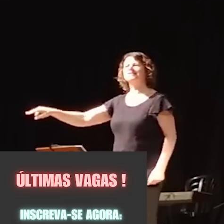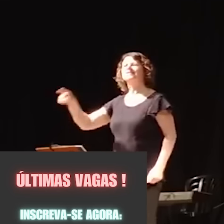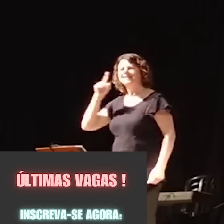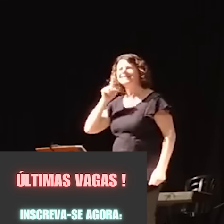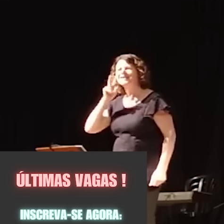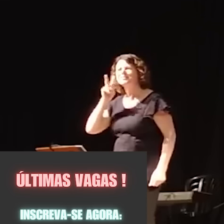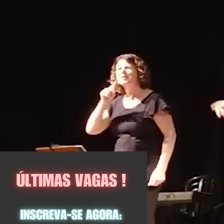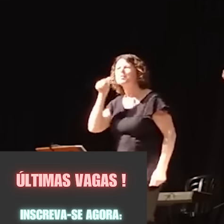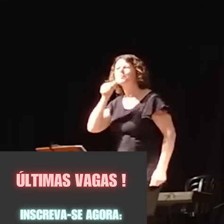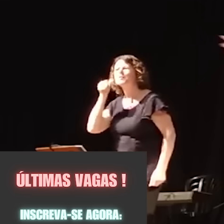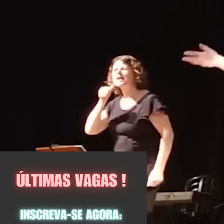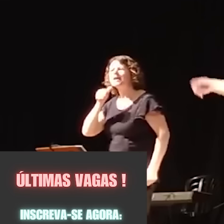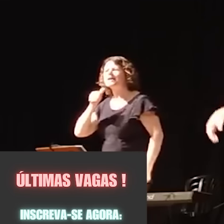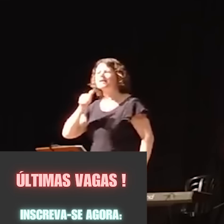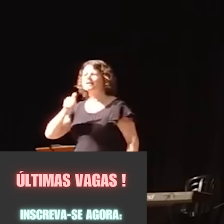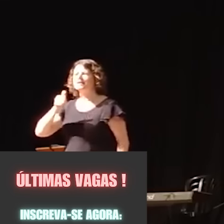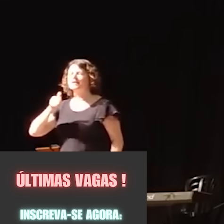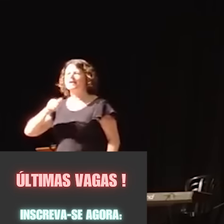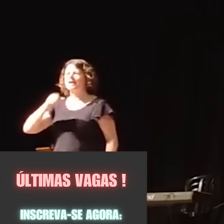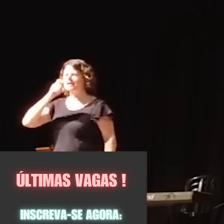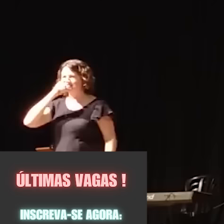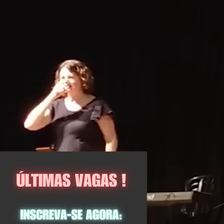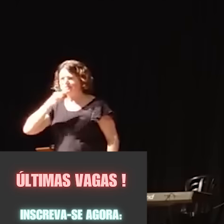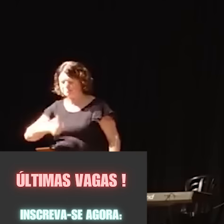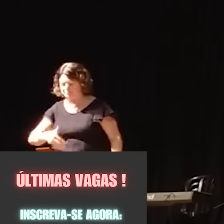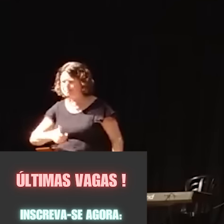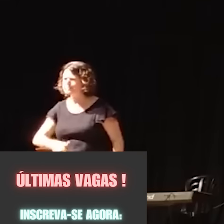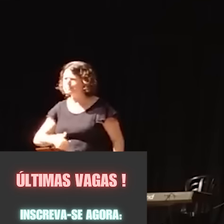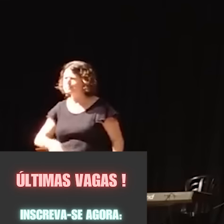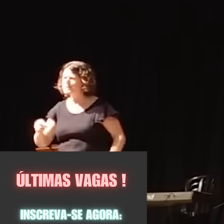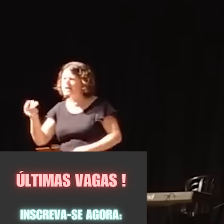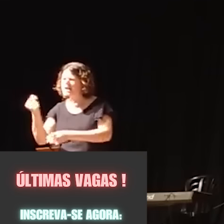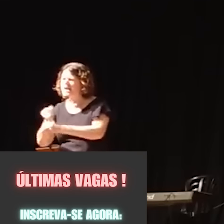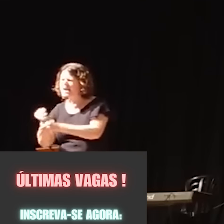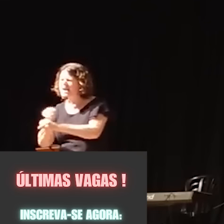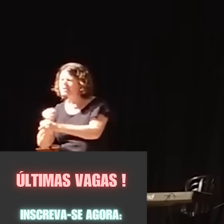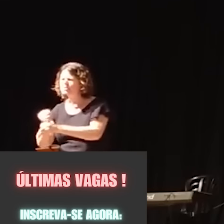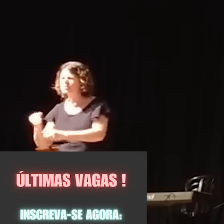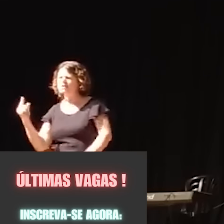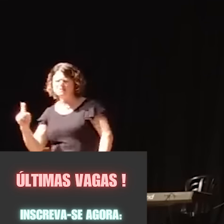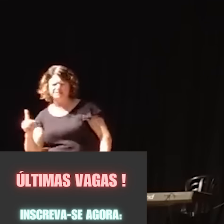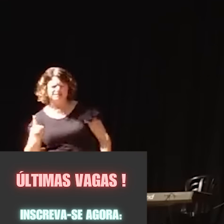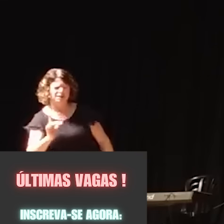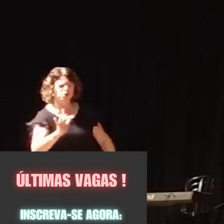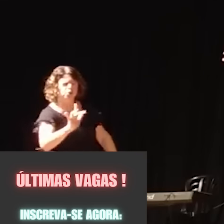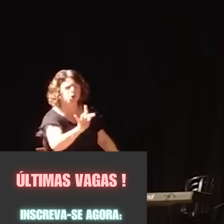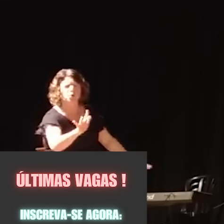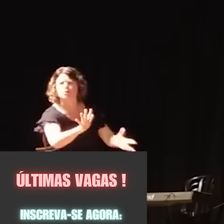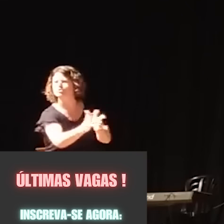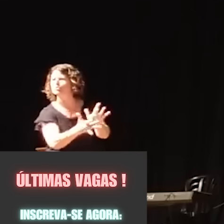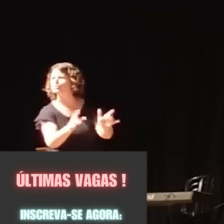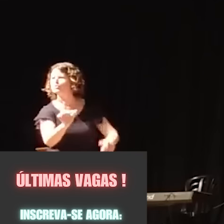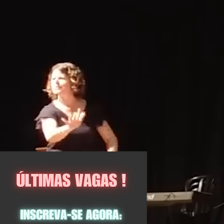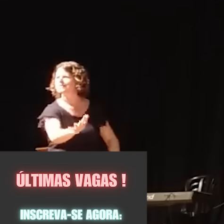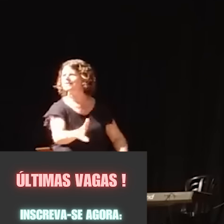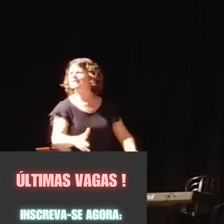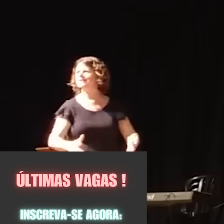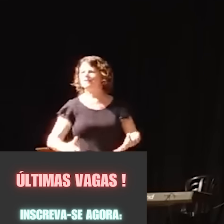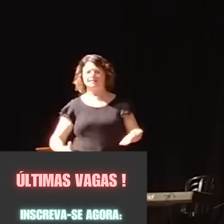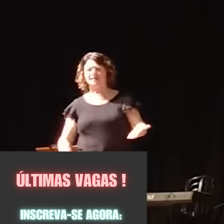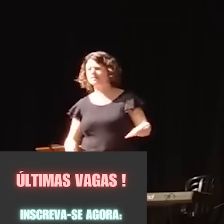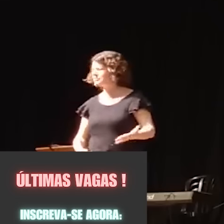curada se você pergunta para um pastor batista se você pergunta para um pastor presbiteriano se você pergunta pro pastor Não isso não tá na Bíblia